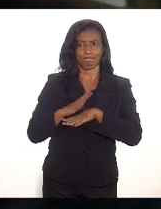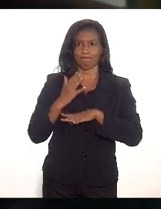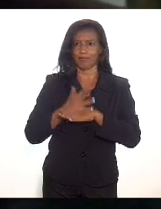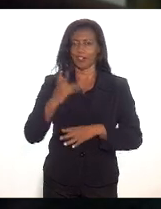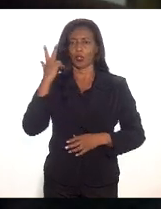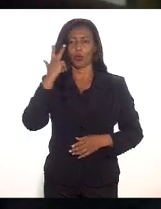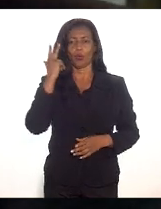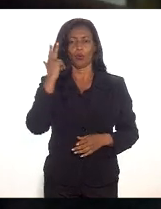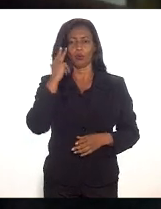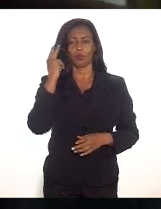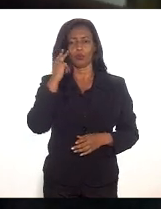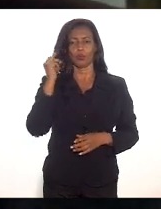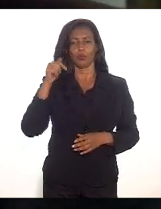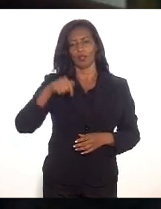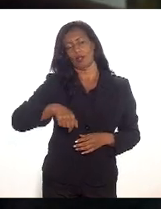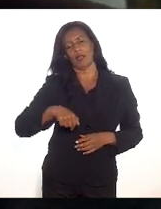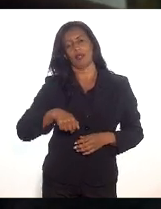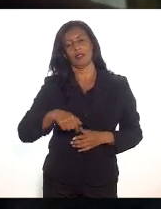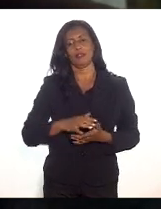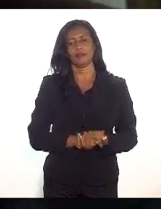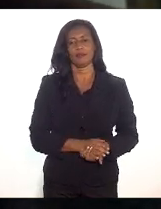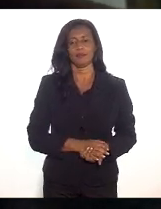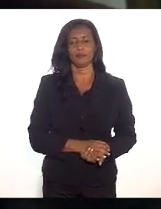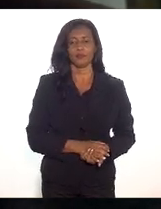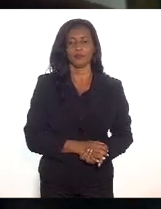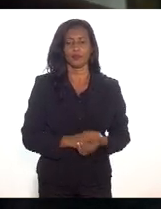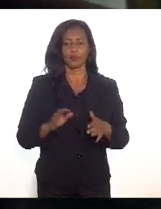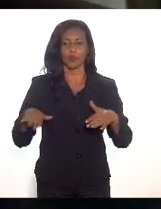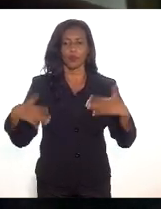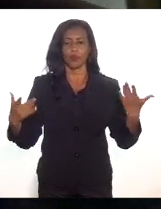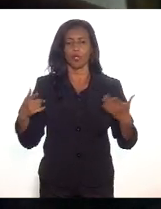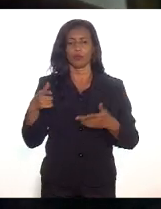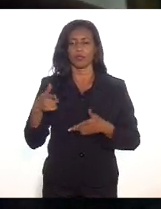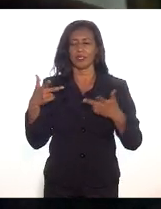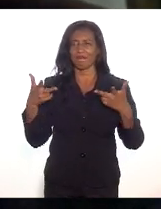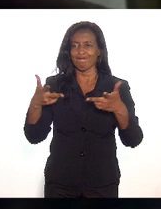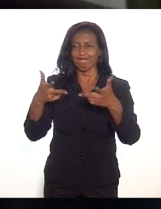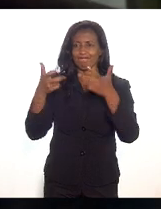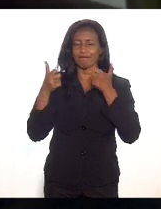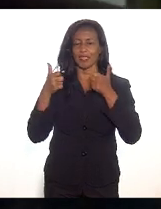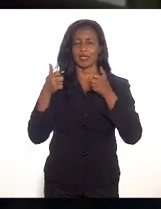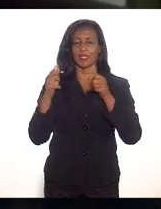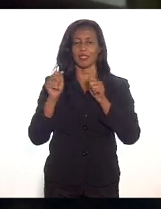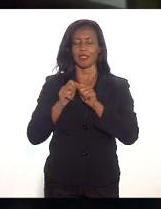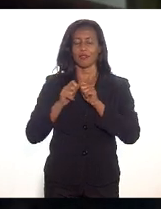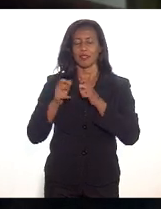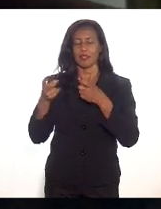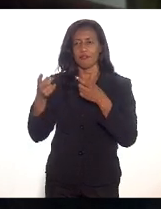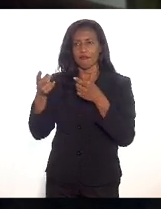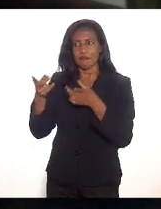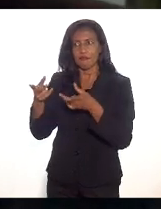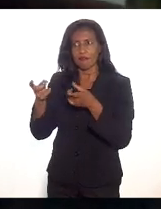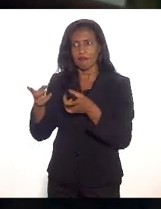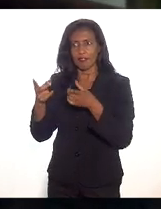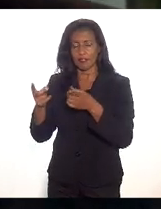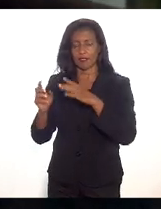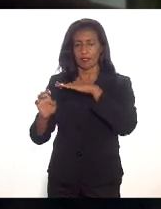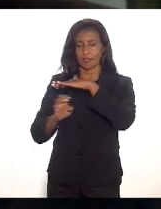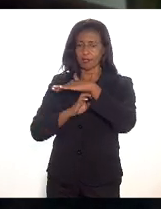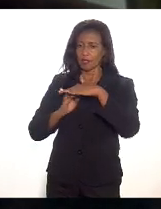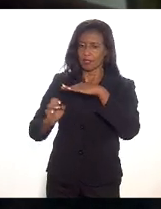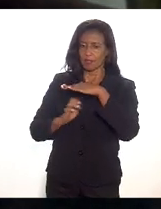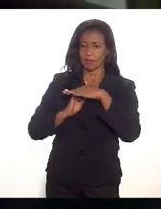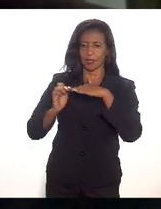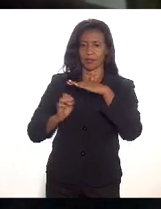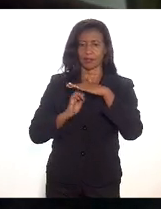Mick, aqui no nosso país, quando você percebe que fazem privatização. E as empresas que